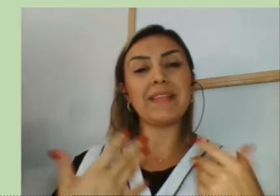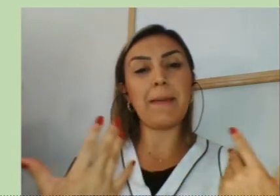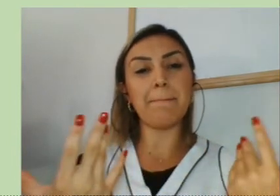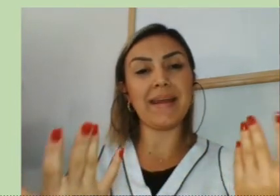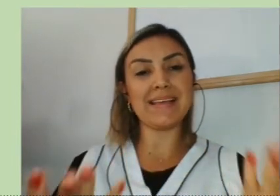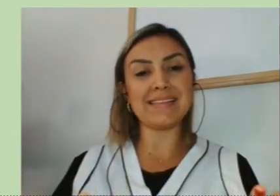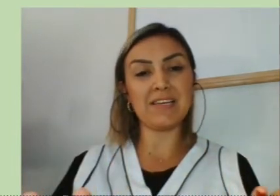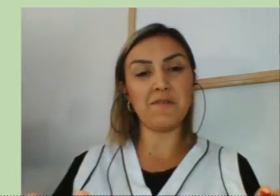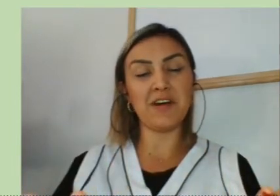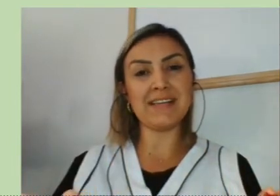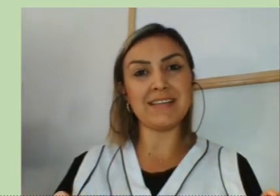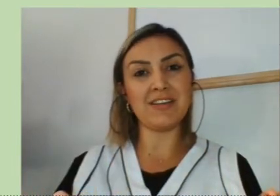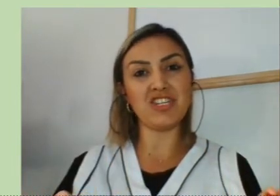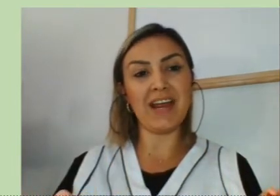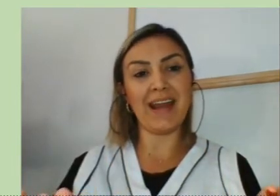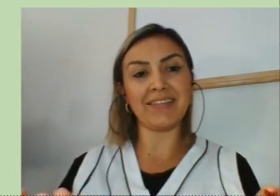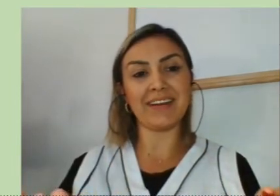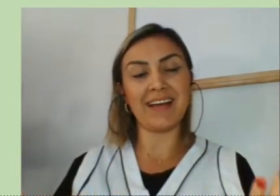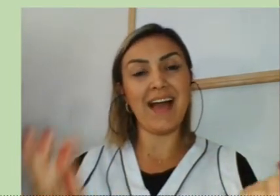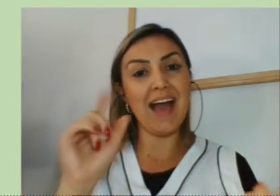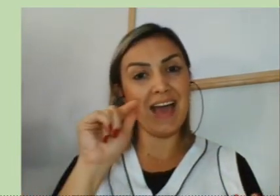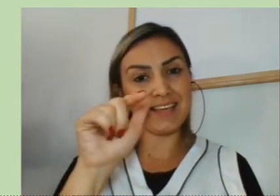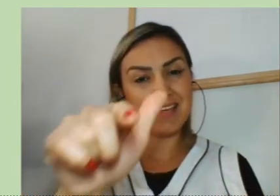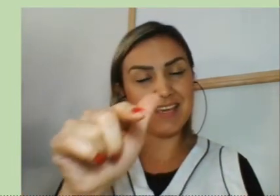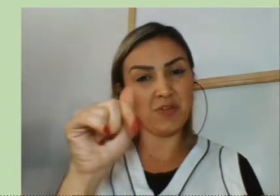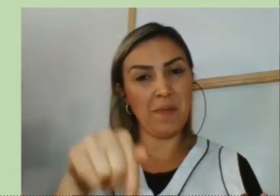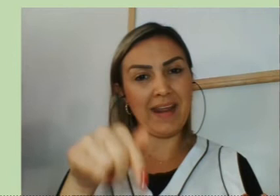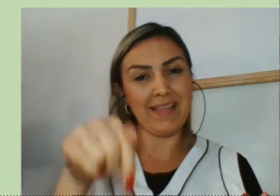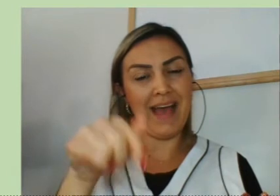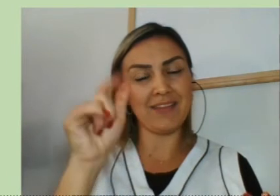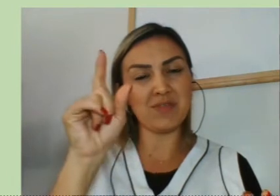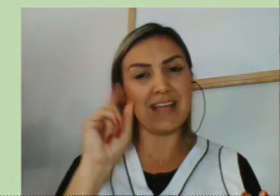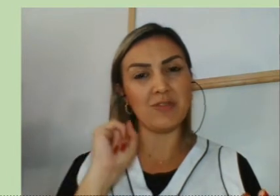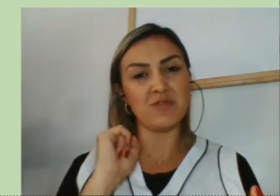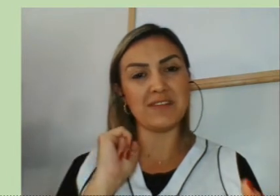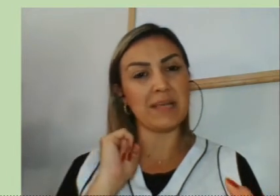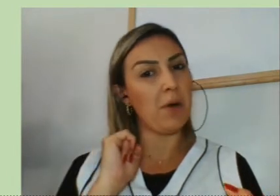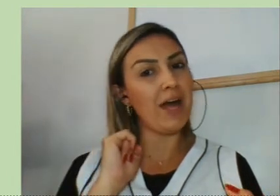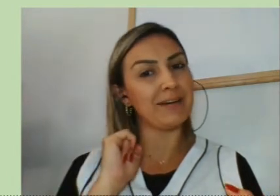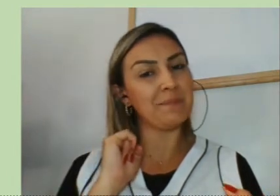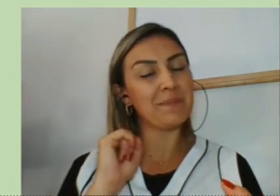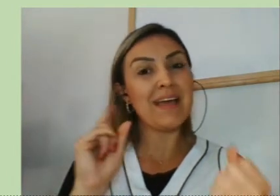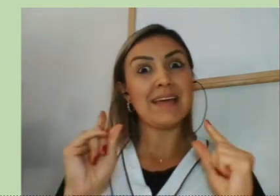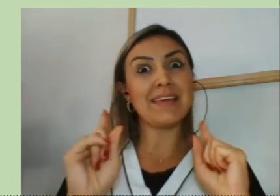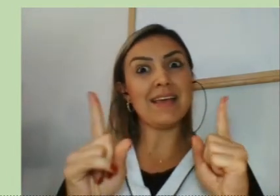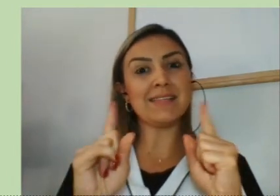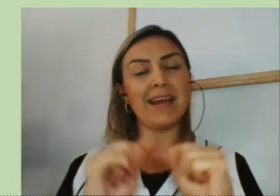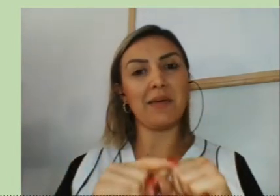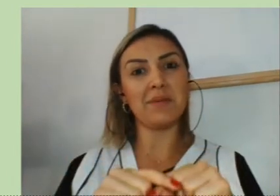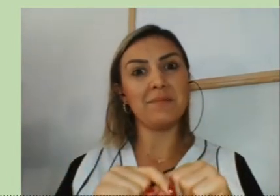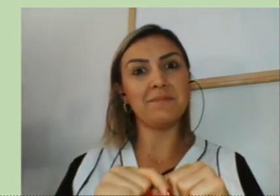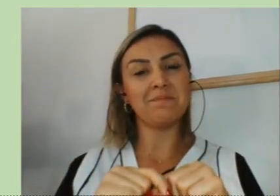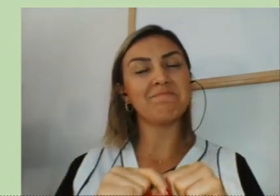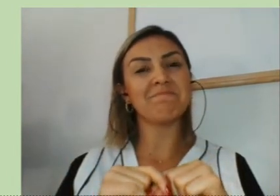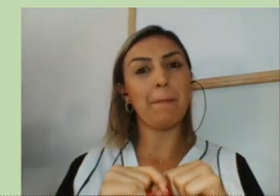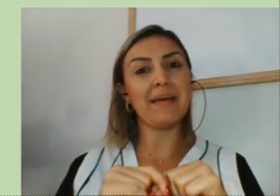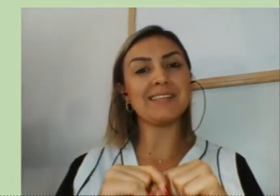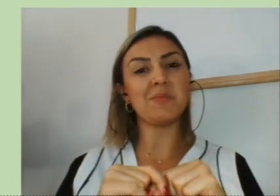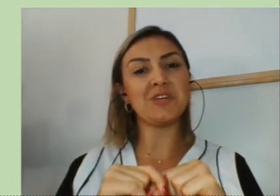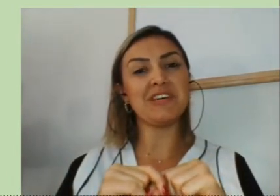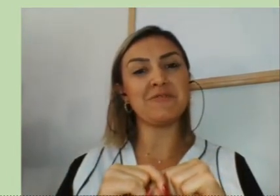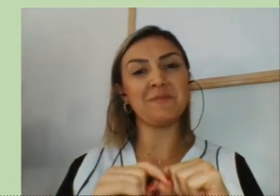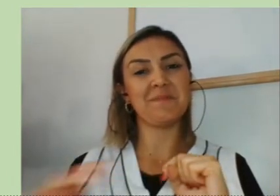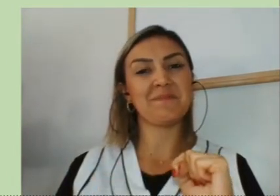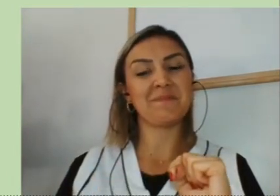o nome da empresa que fornece energia elétrica aqui no Paraná, no estado onde você mora? Quem se lembra?